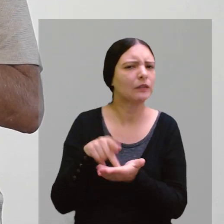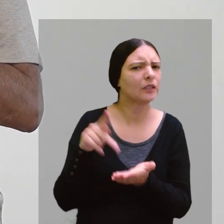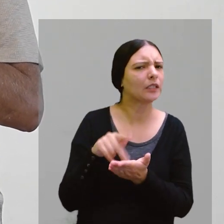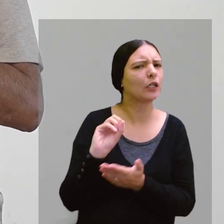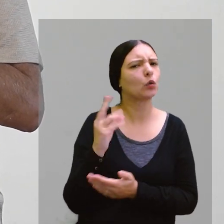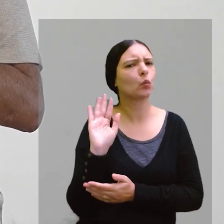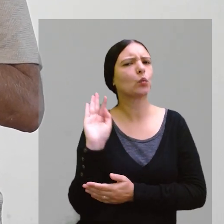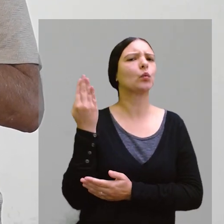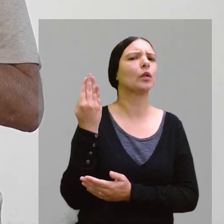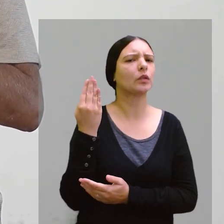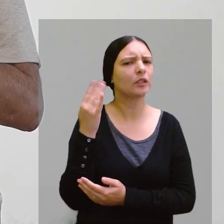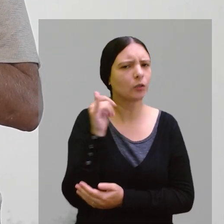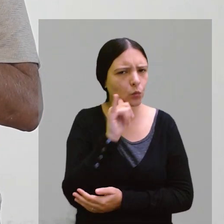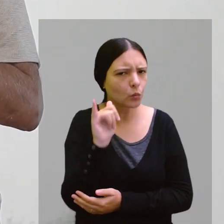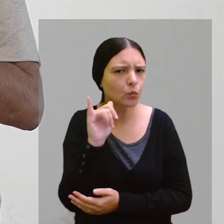fake news.